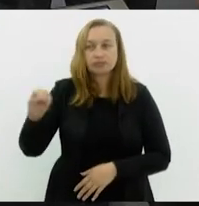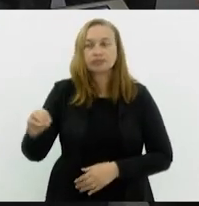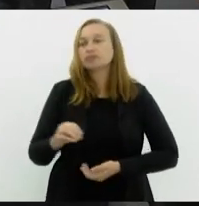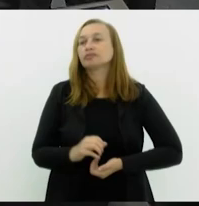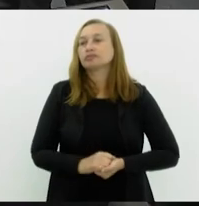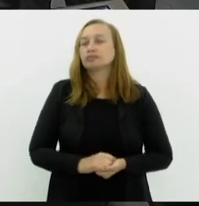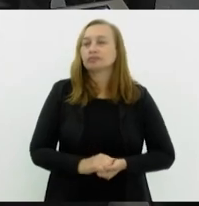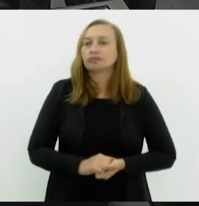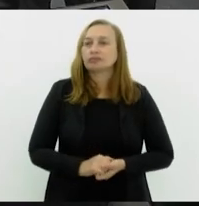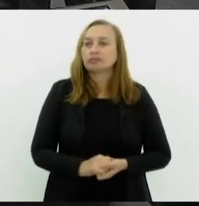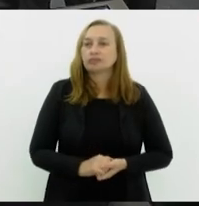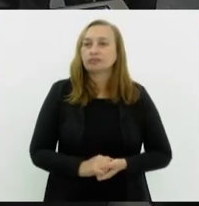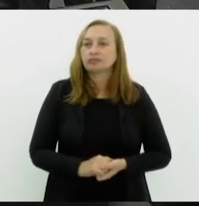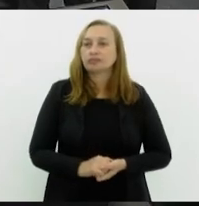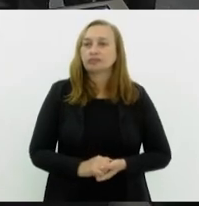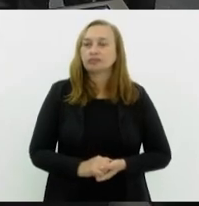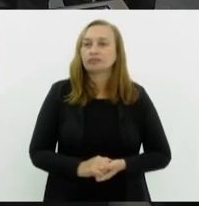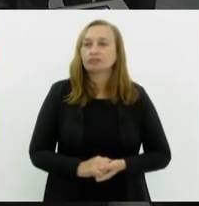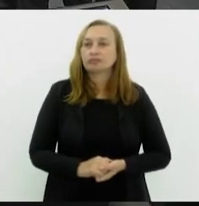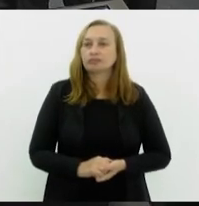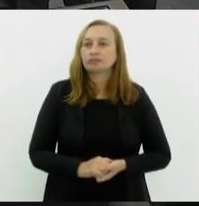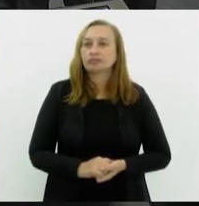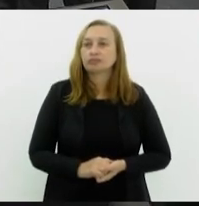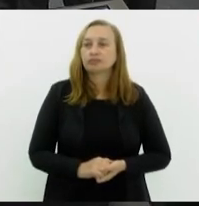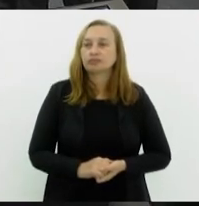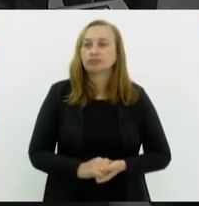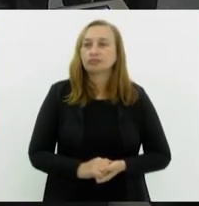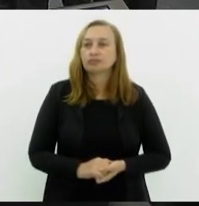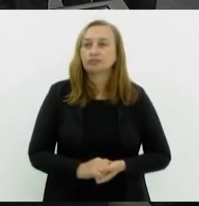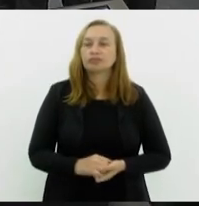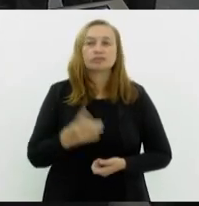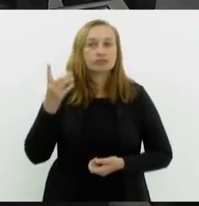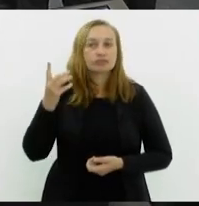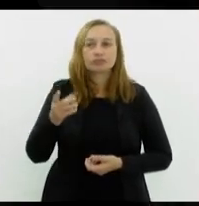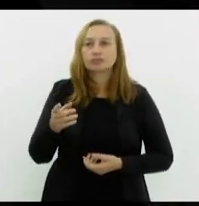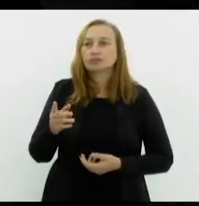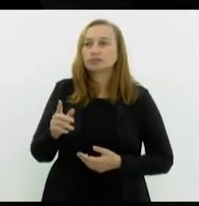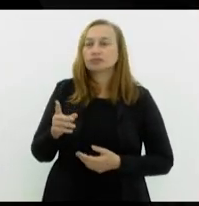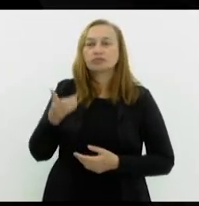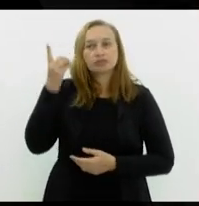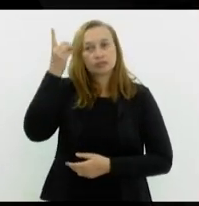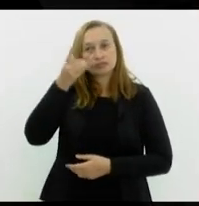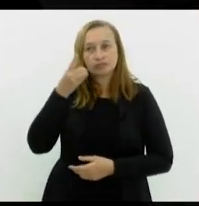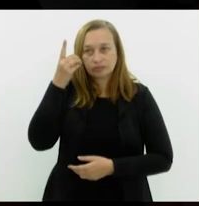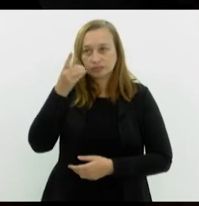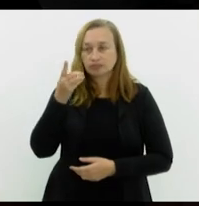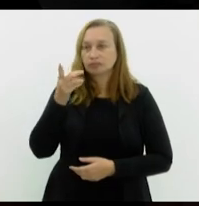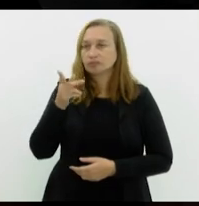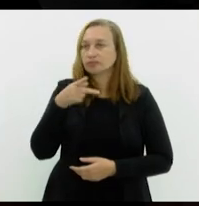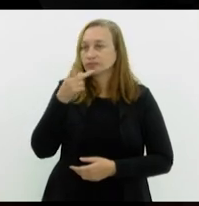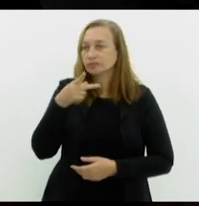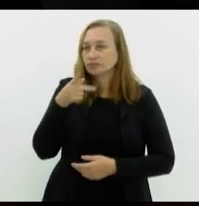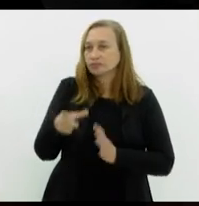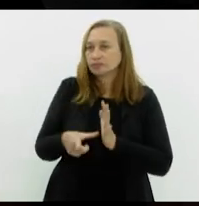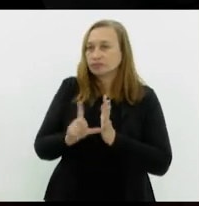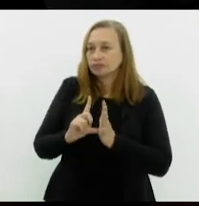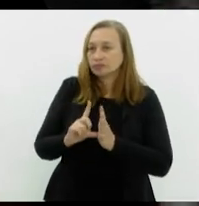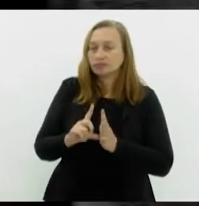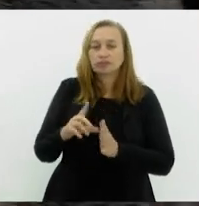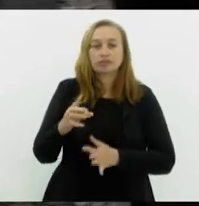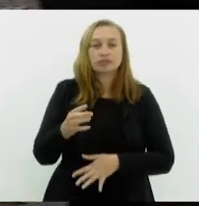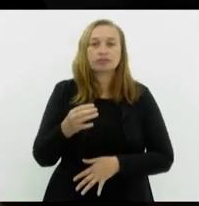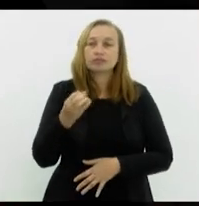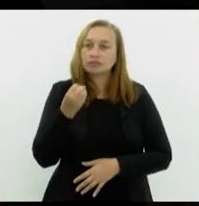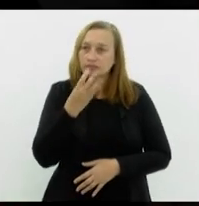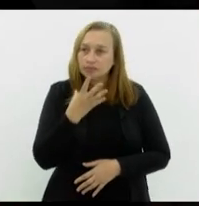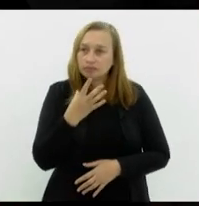Caiado. Como deputado que me antecedeu falou, é uma chance dos contribuintes colocarem os seus veículos em